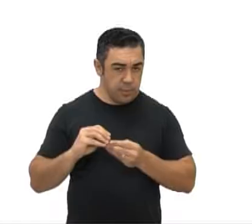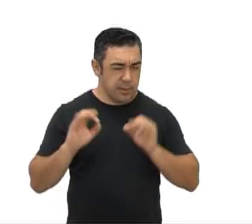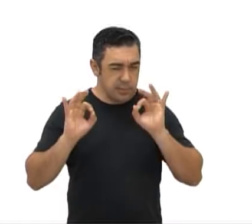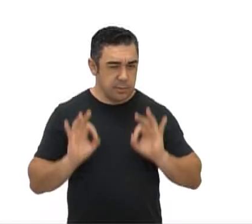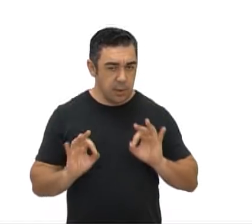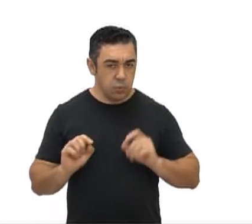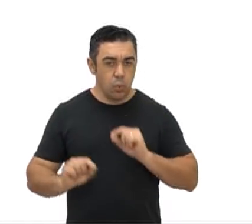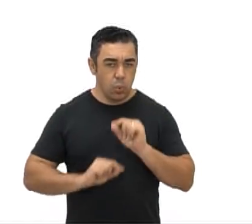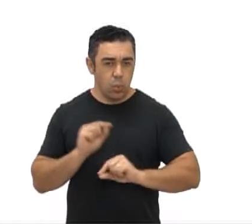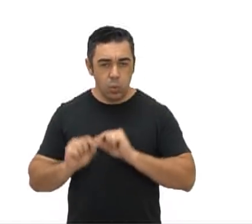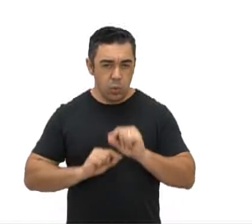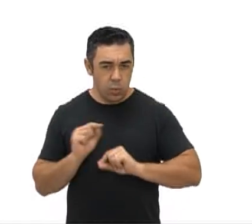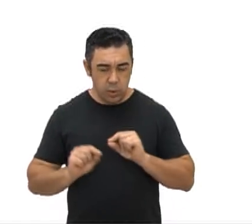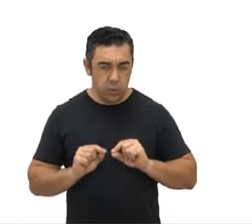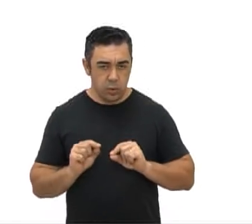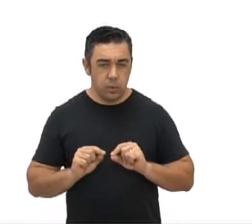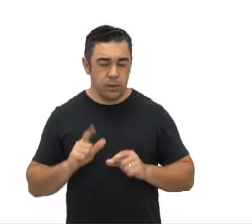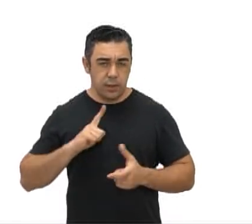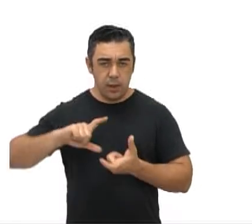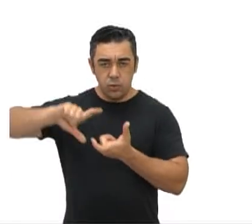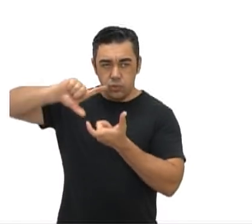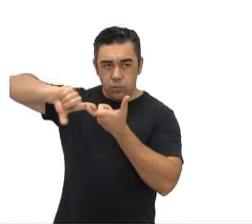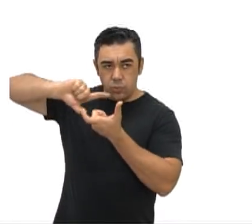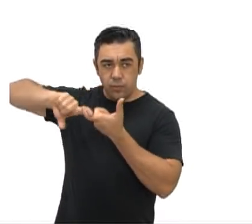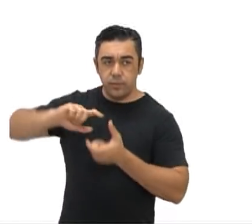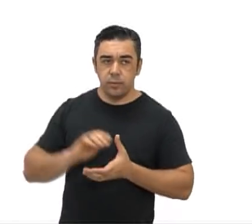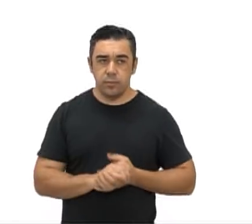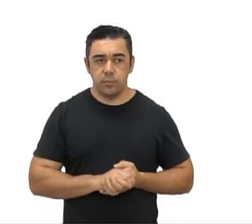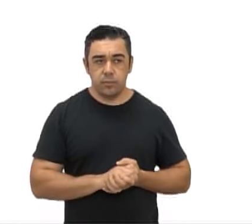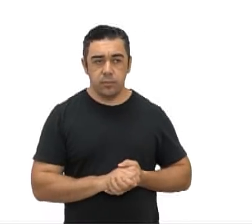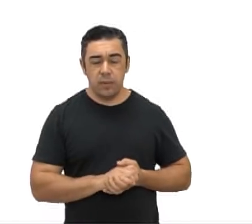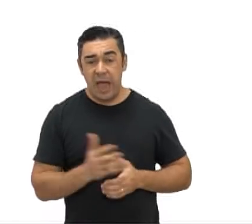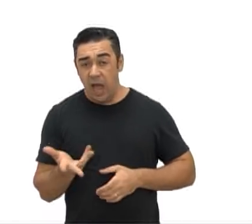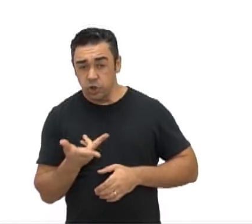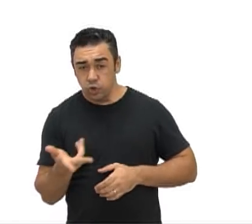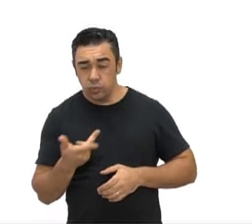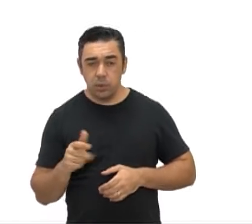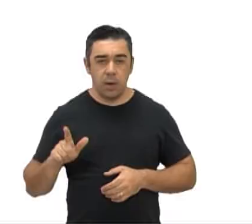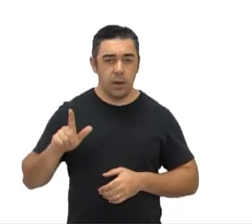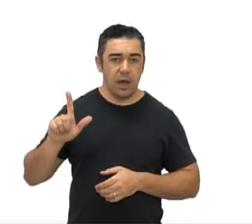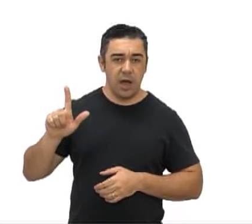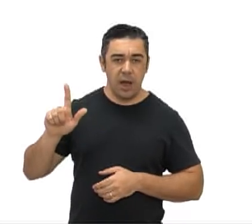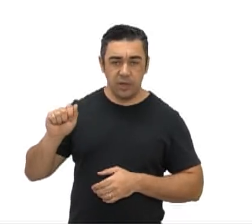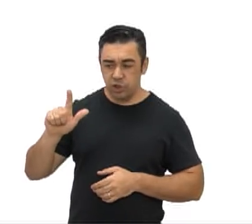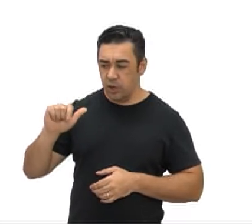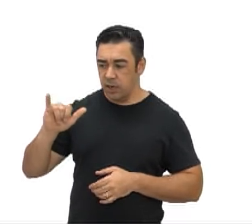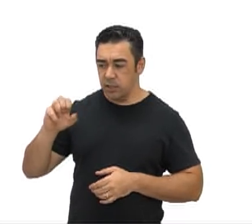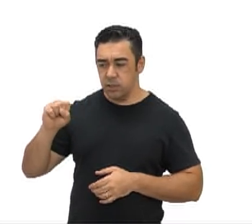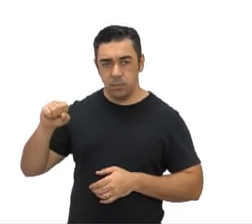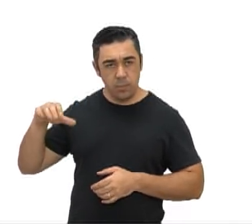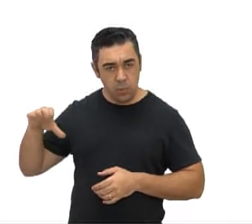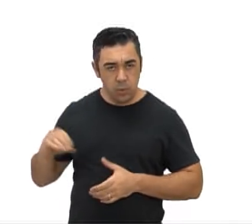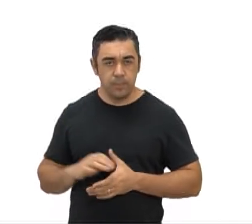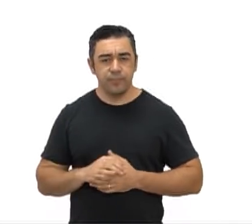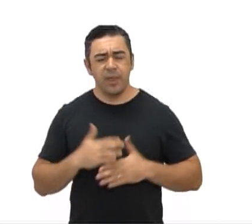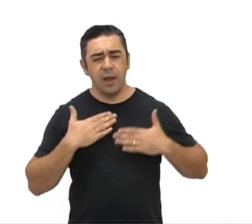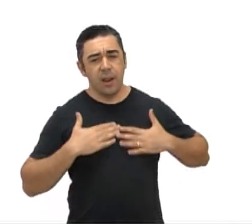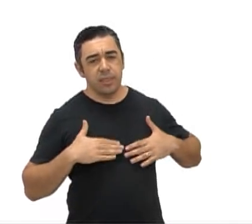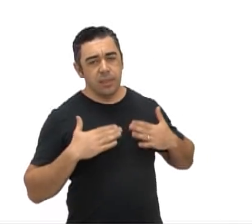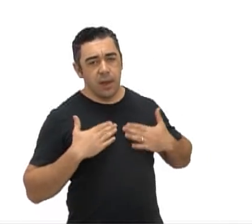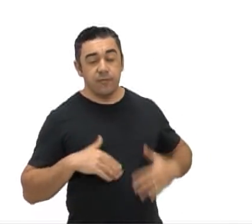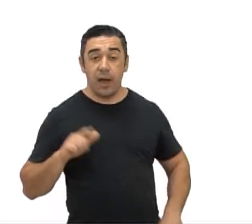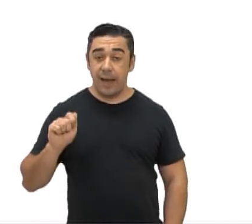essa questão dos sufixos, né? Então, a gente tem, para o grau normal, ágil, superlativo, agilíssimo.